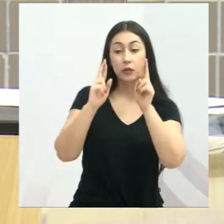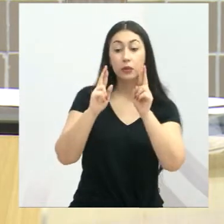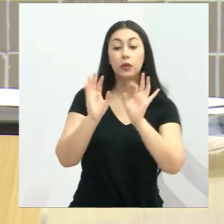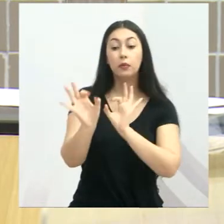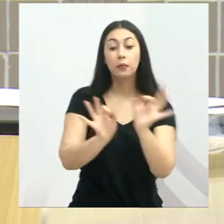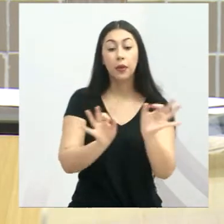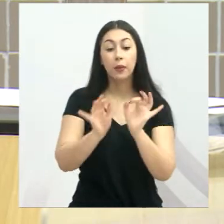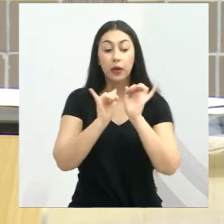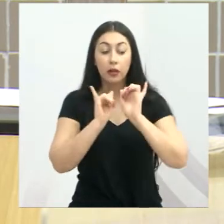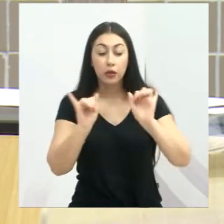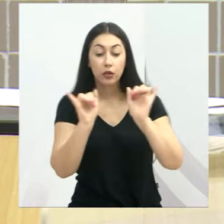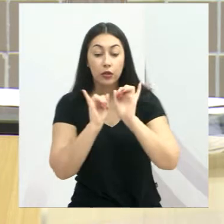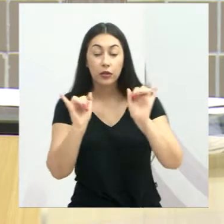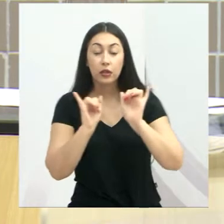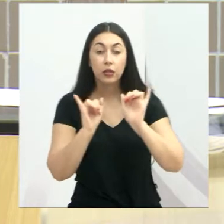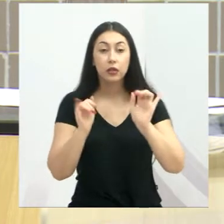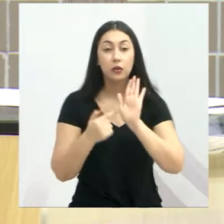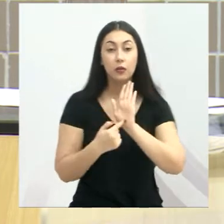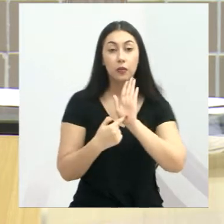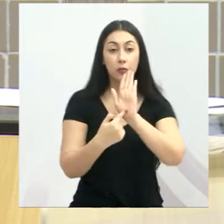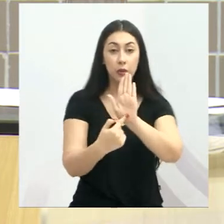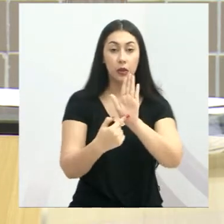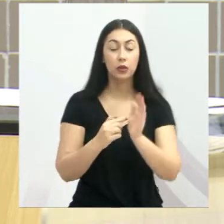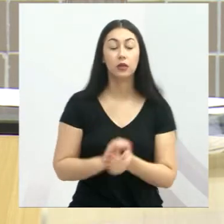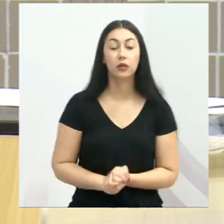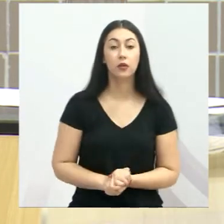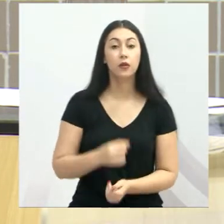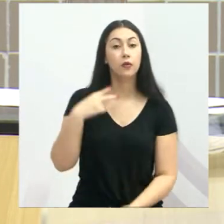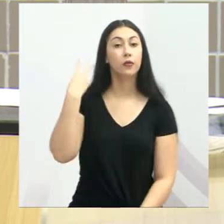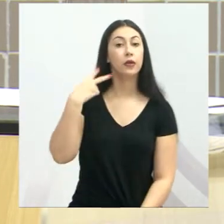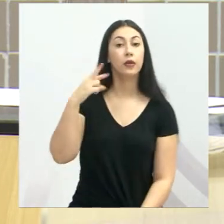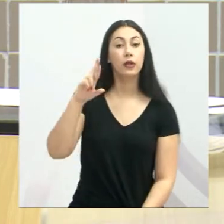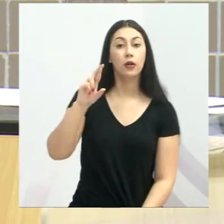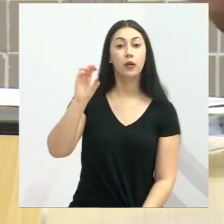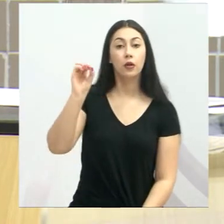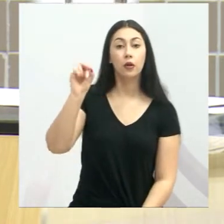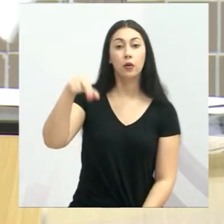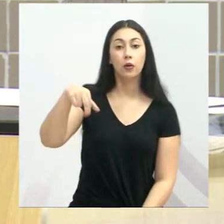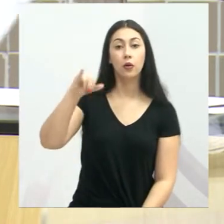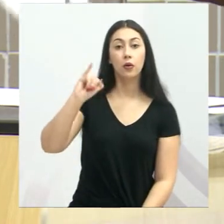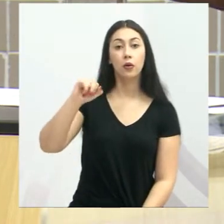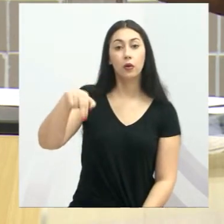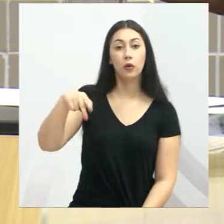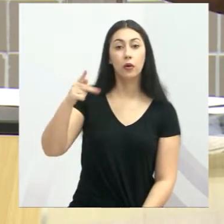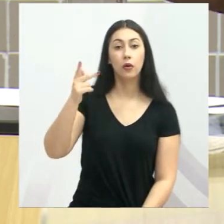habituais para a divulgação da presente manifestação. Vereador Roninha.